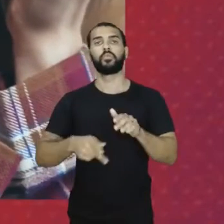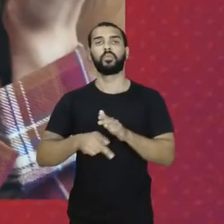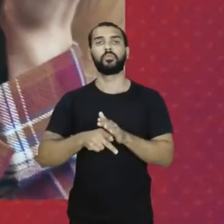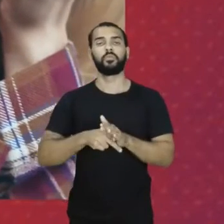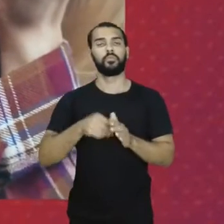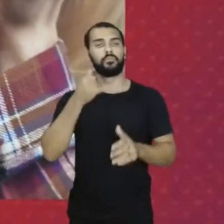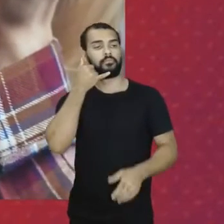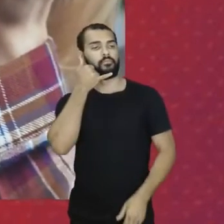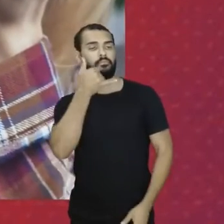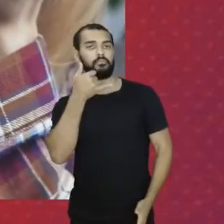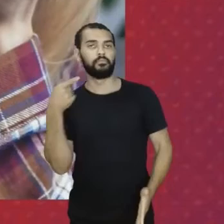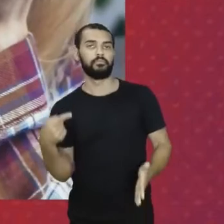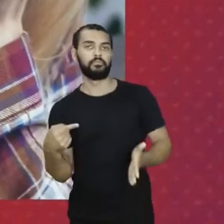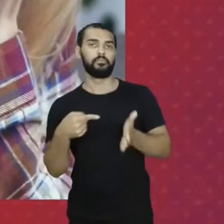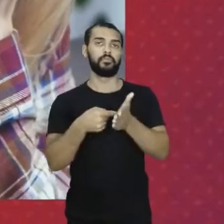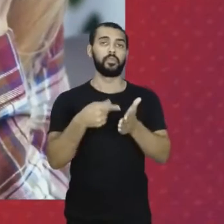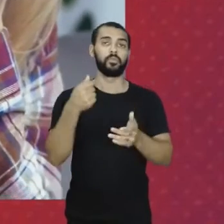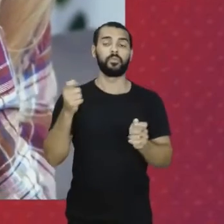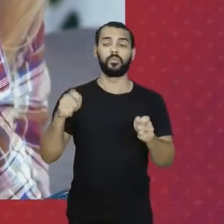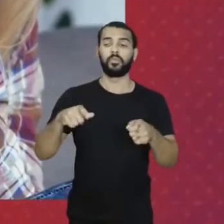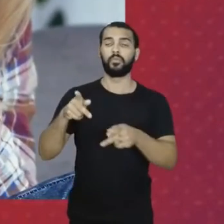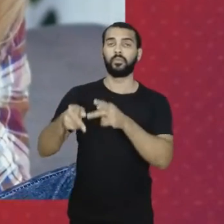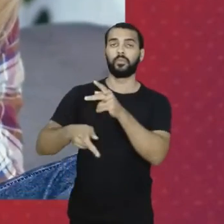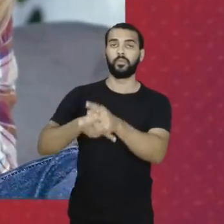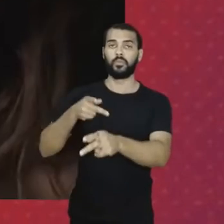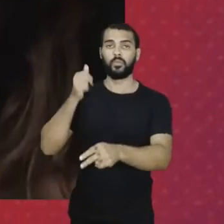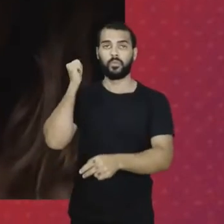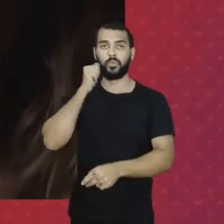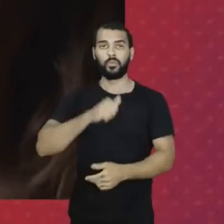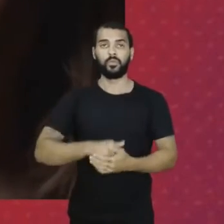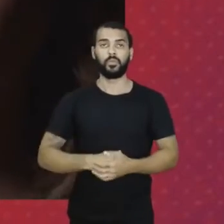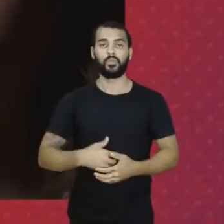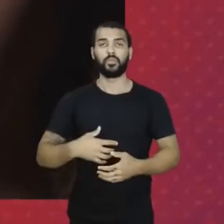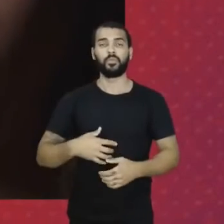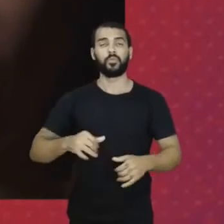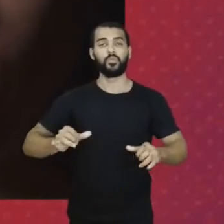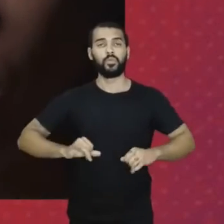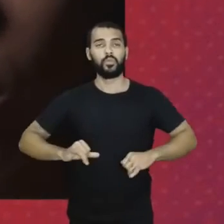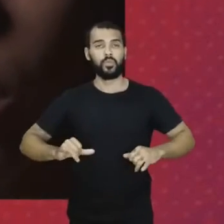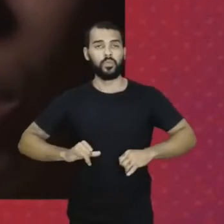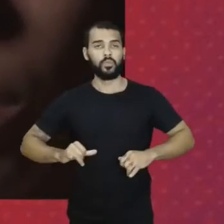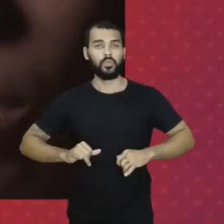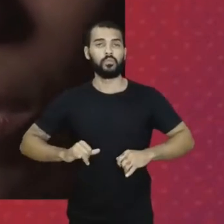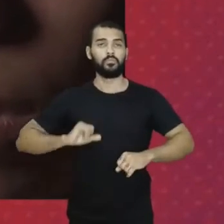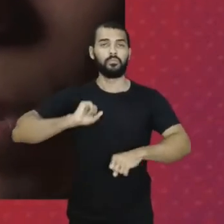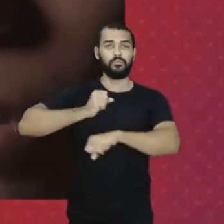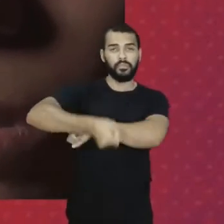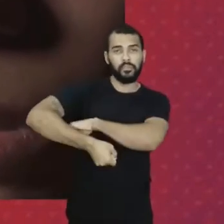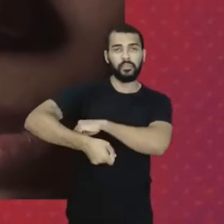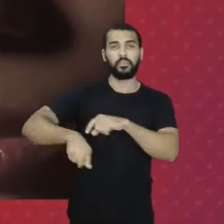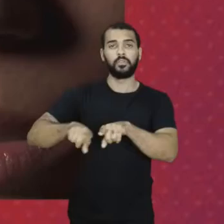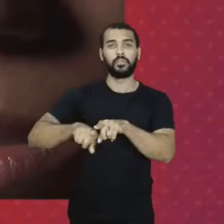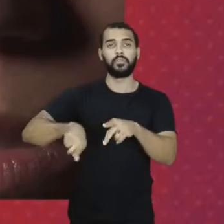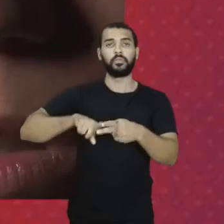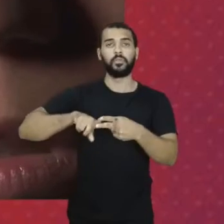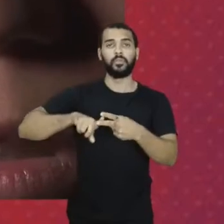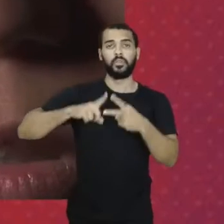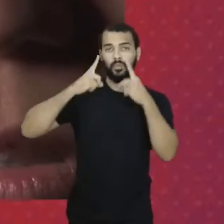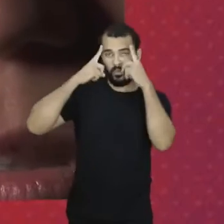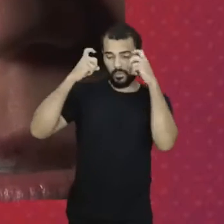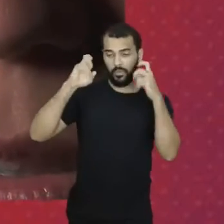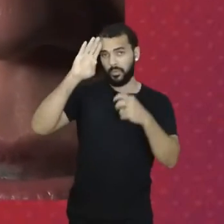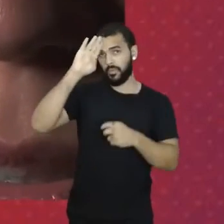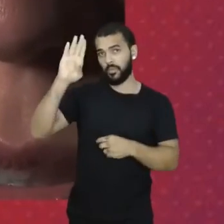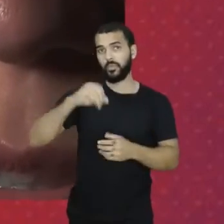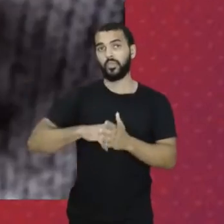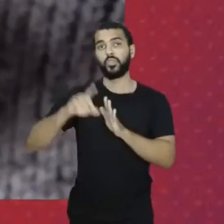criado para orientar a população feminina em situação de abusos e violência, sobretudo a respeito de direitos e